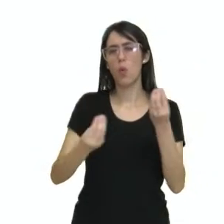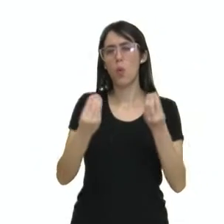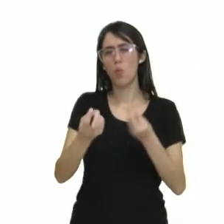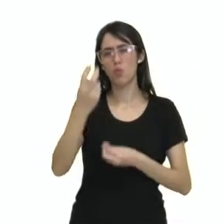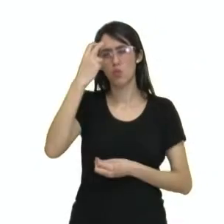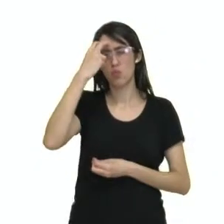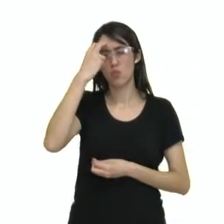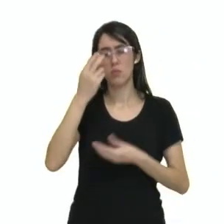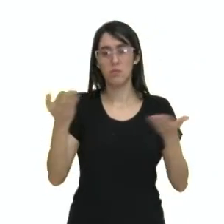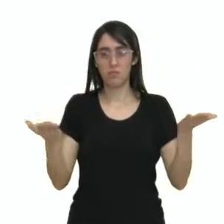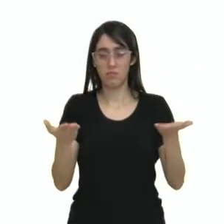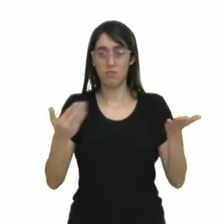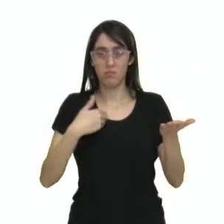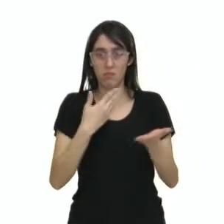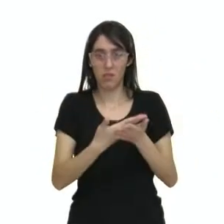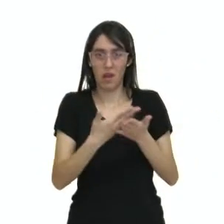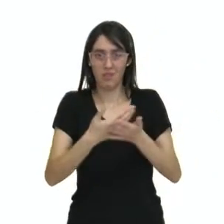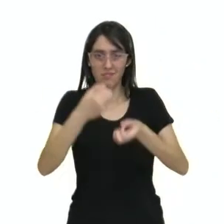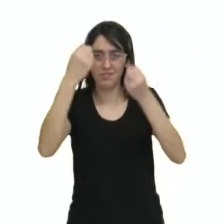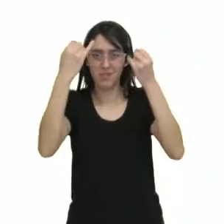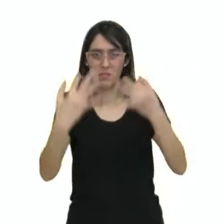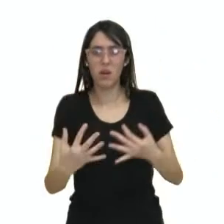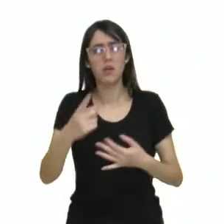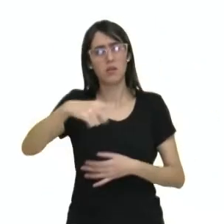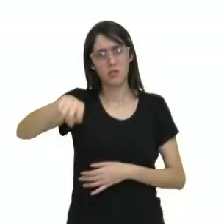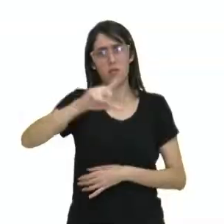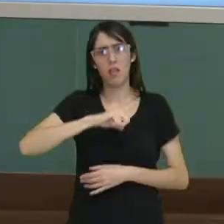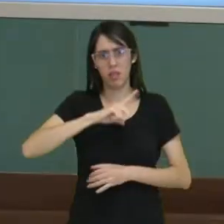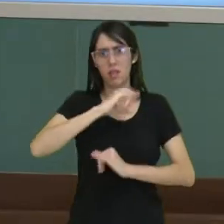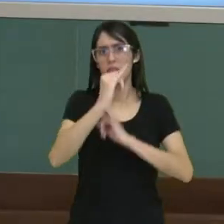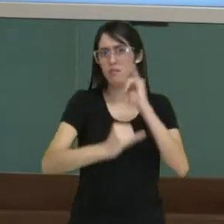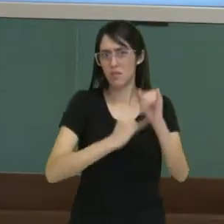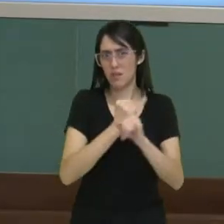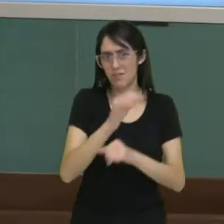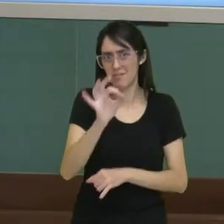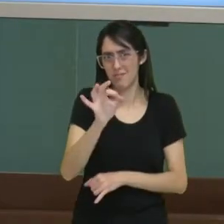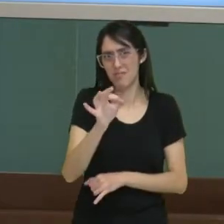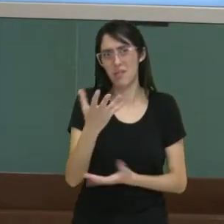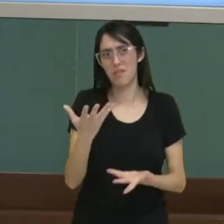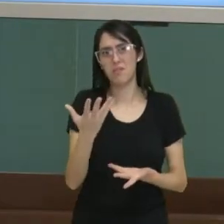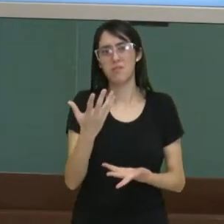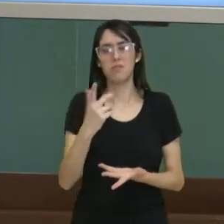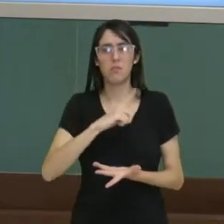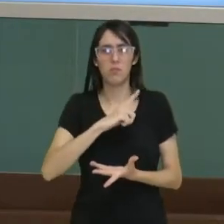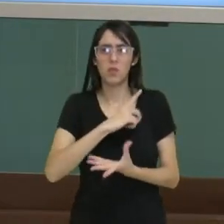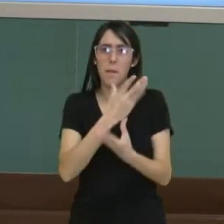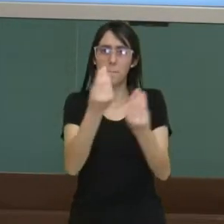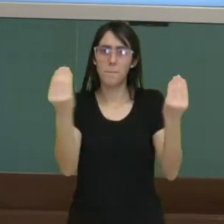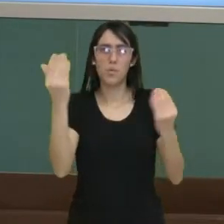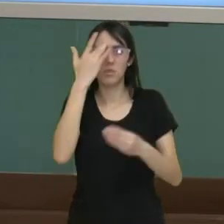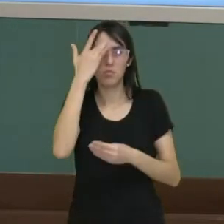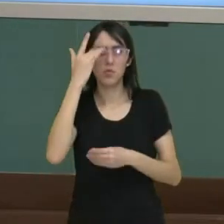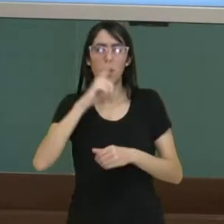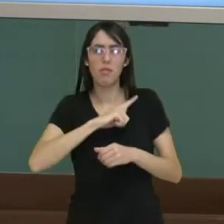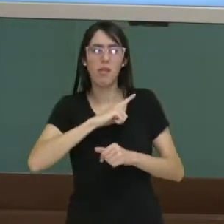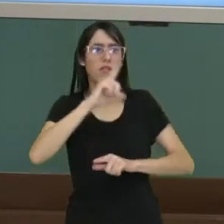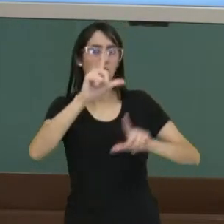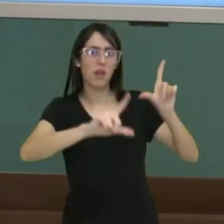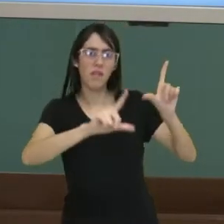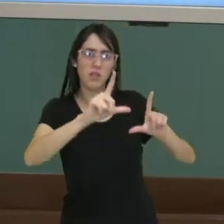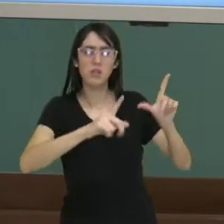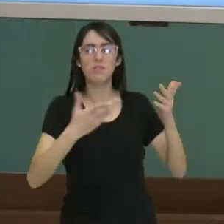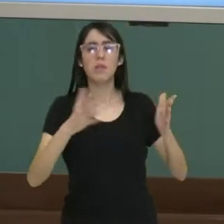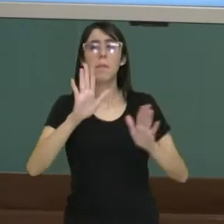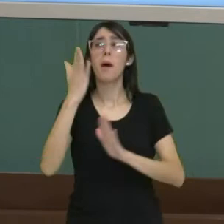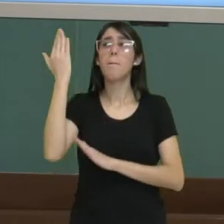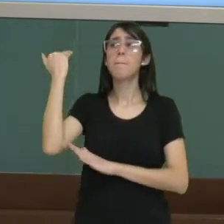a aula falando, a gente tem internet, você está assistindo talvez pela internet essa aula, a gente tem acesso à televisão, mas e lá na